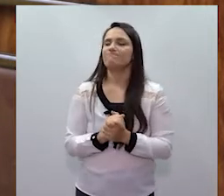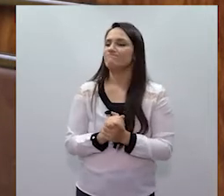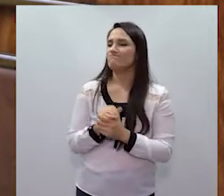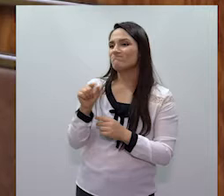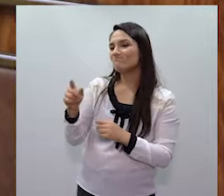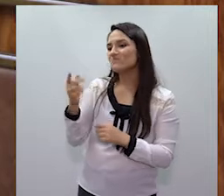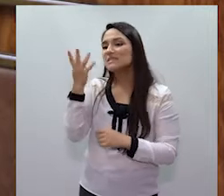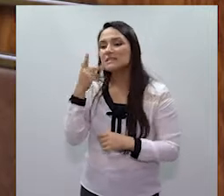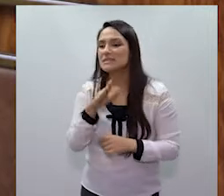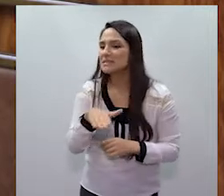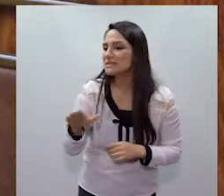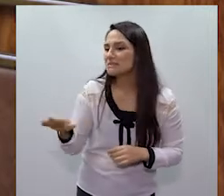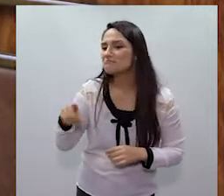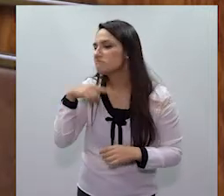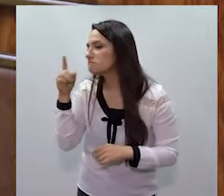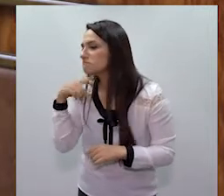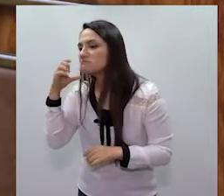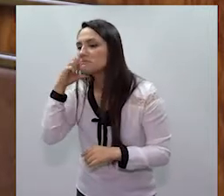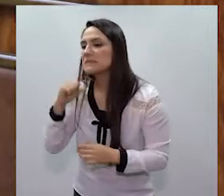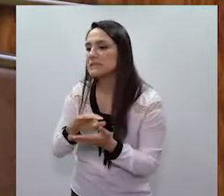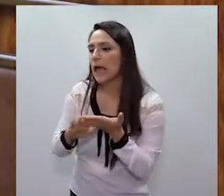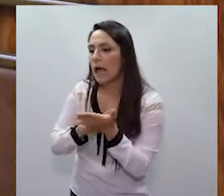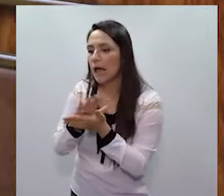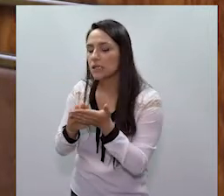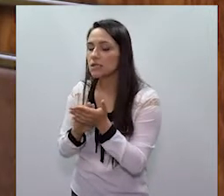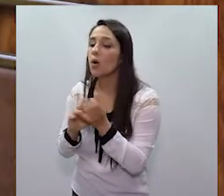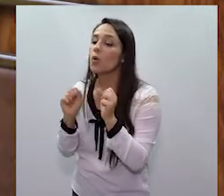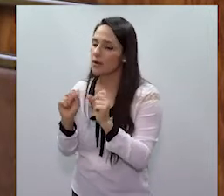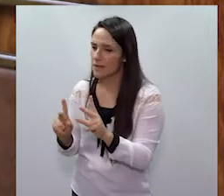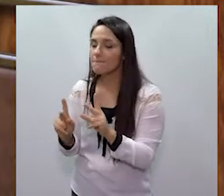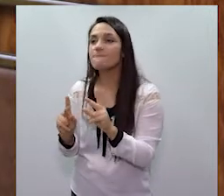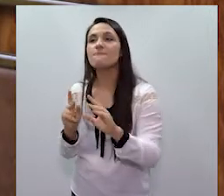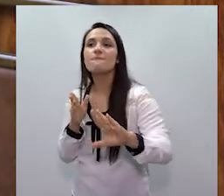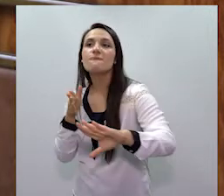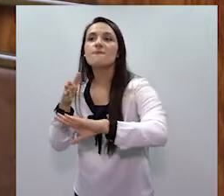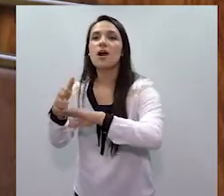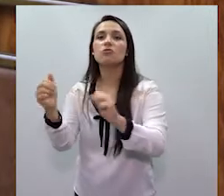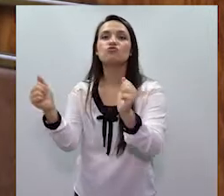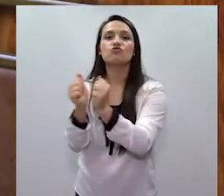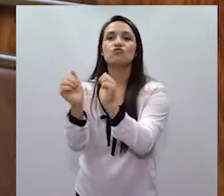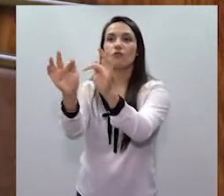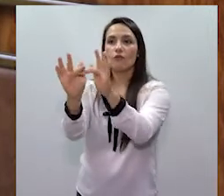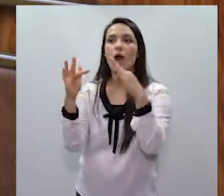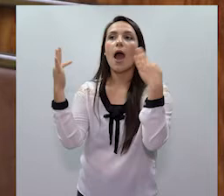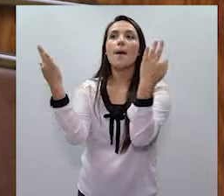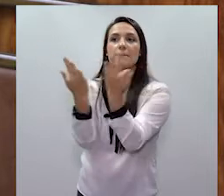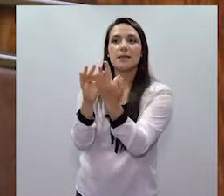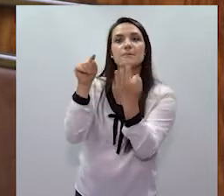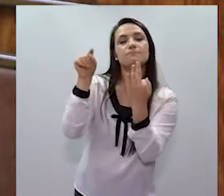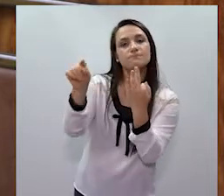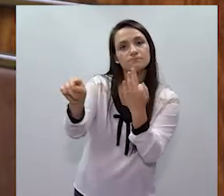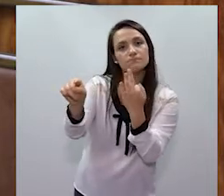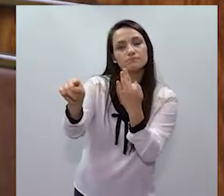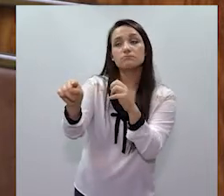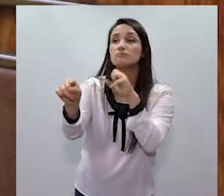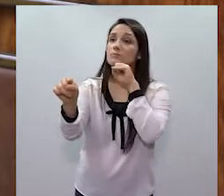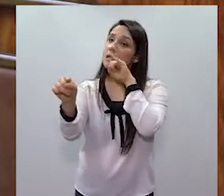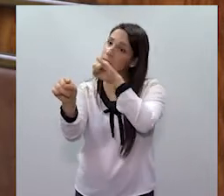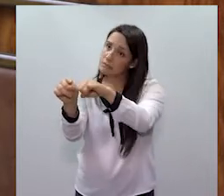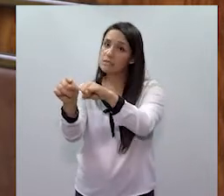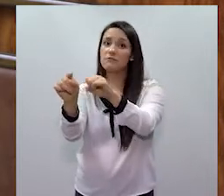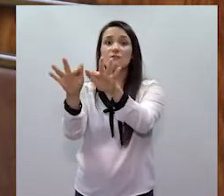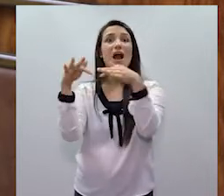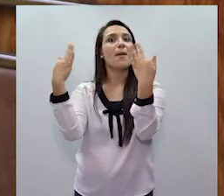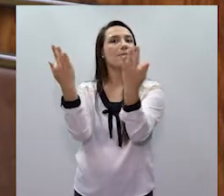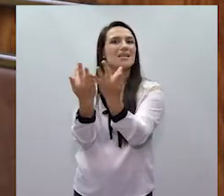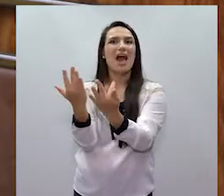encontraram adoção têm a oportunidade de conviver com uma família e pode ser que com essa convivência surja